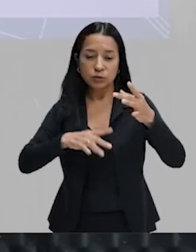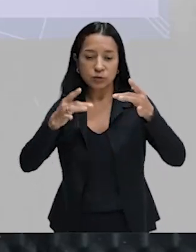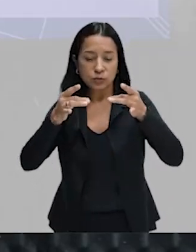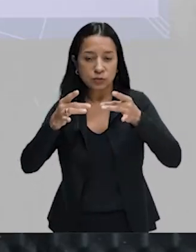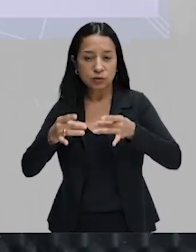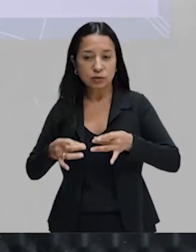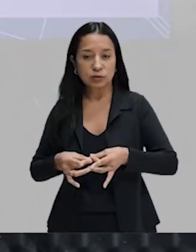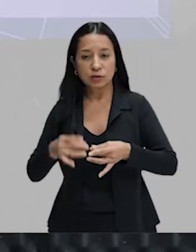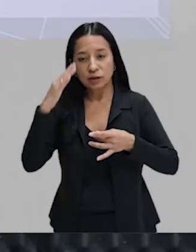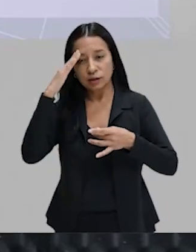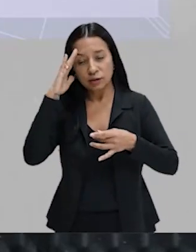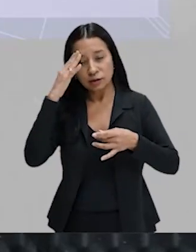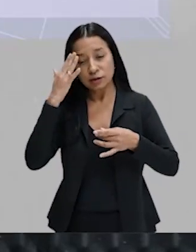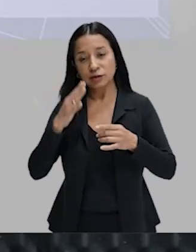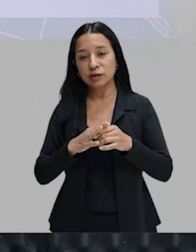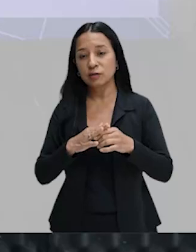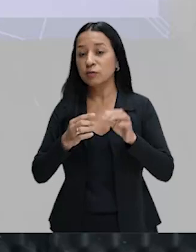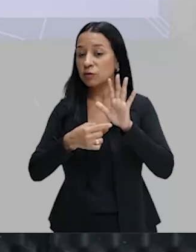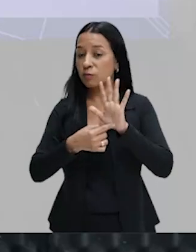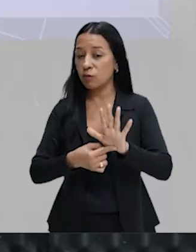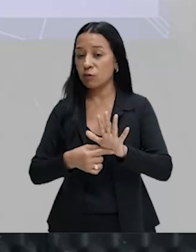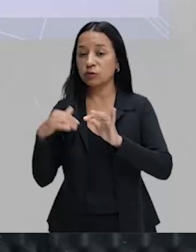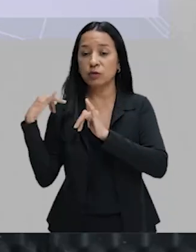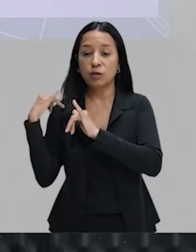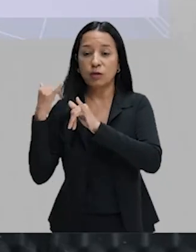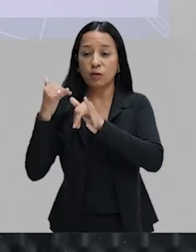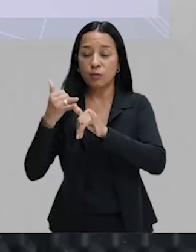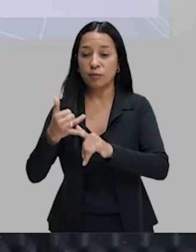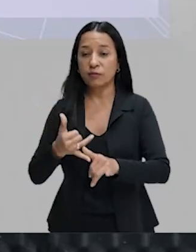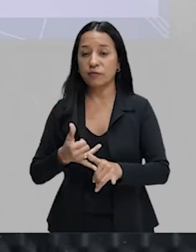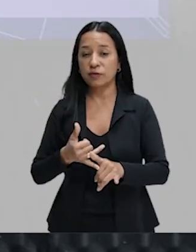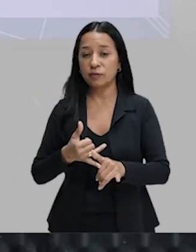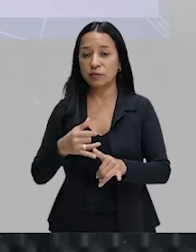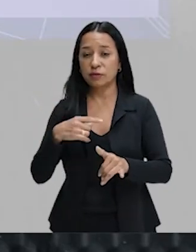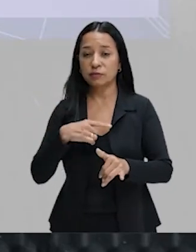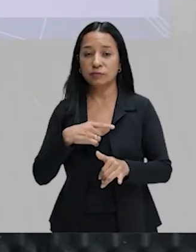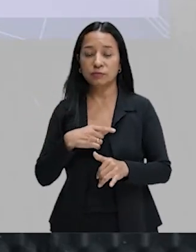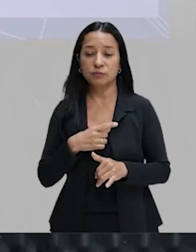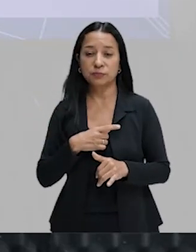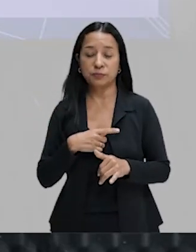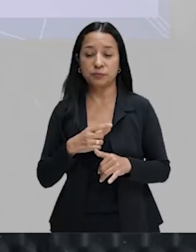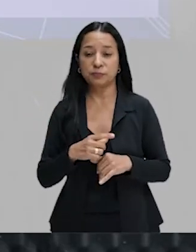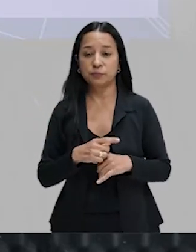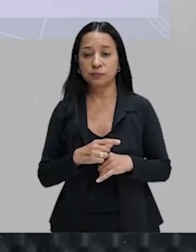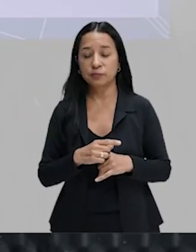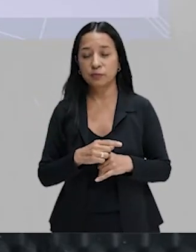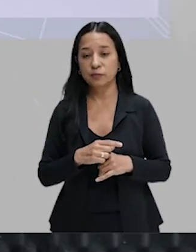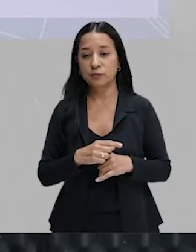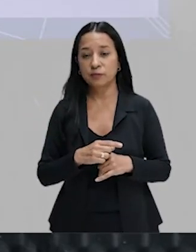que se trata de uma fábula. Que eu tenho aqui presença, olha só, Júpiter, mitologia.